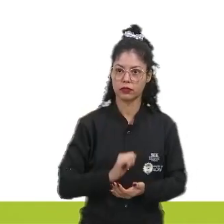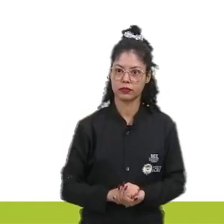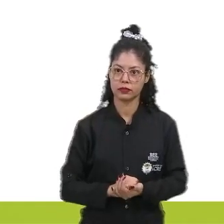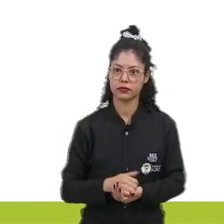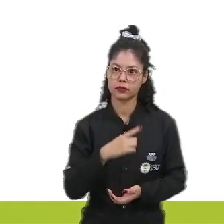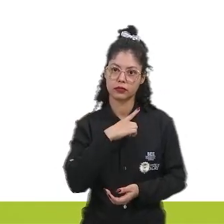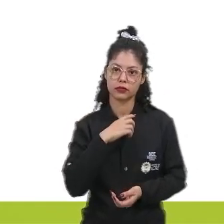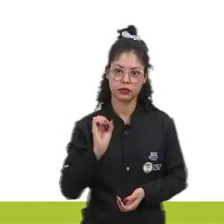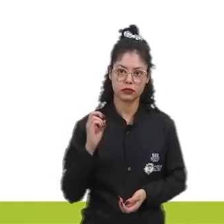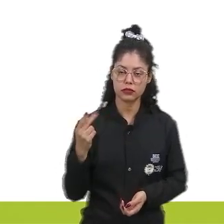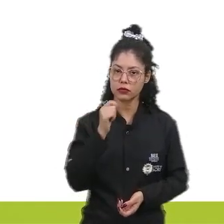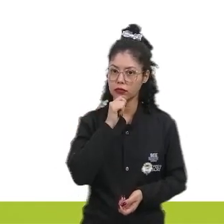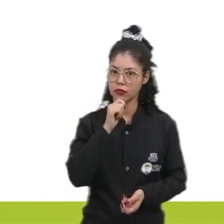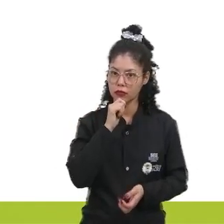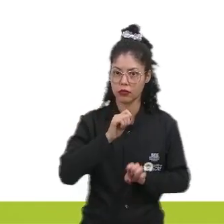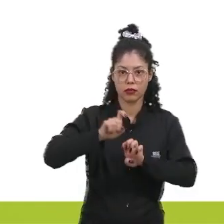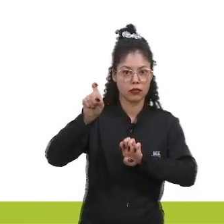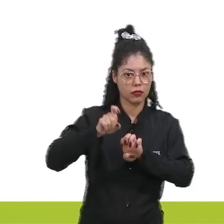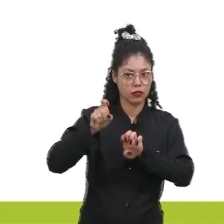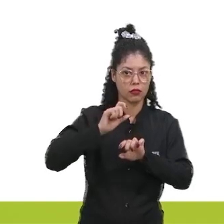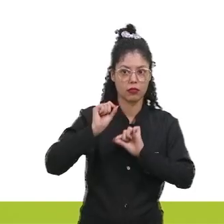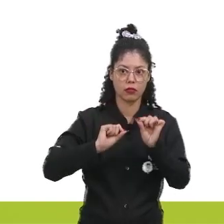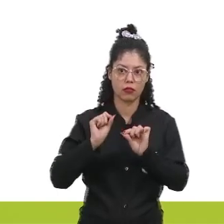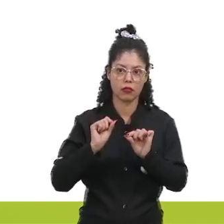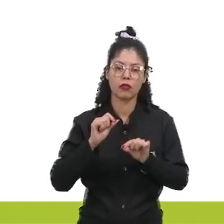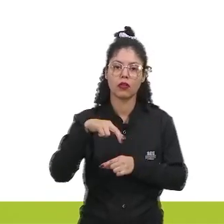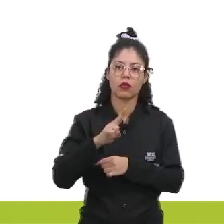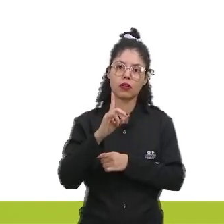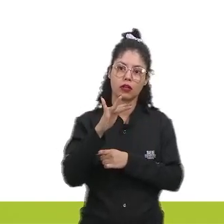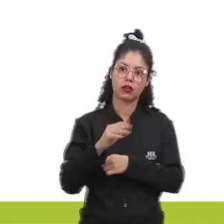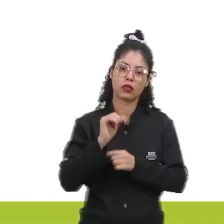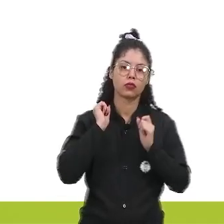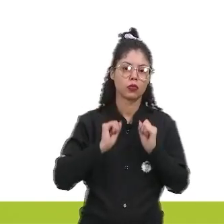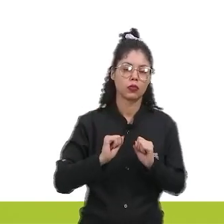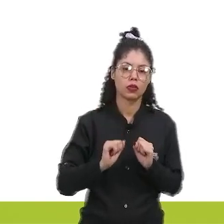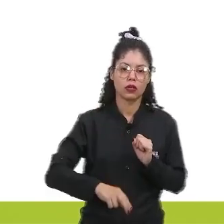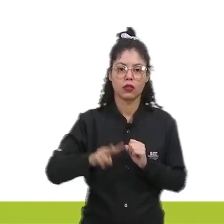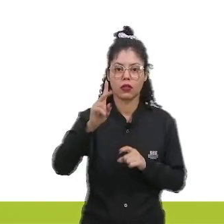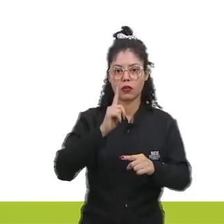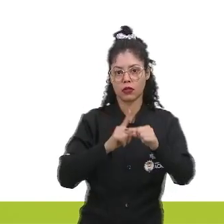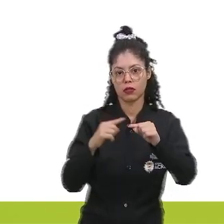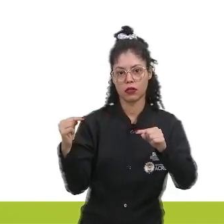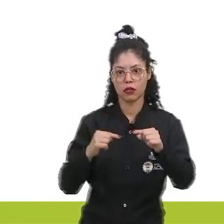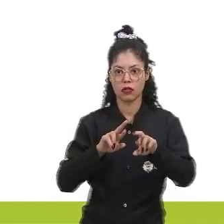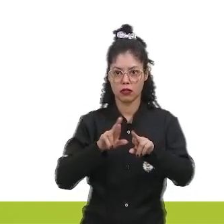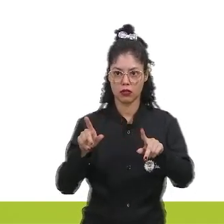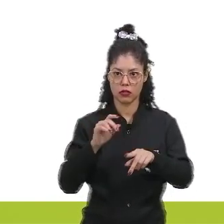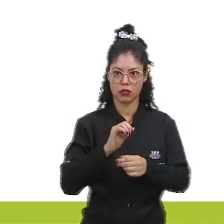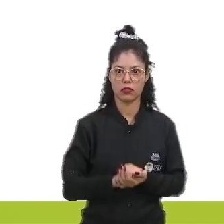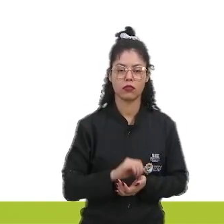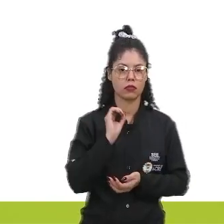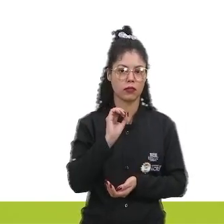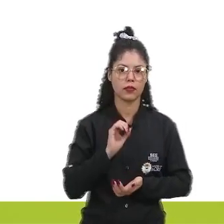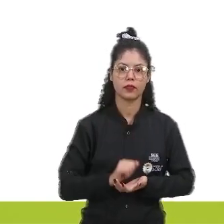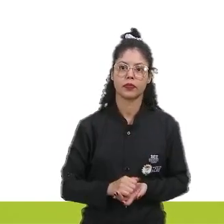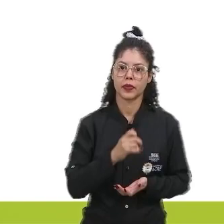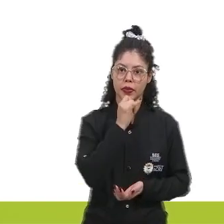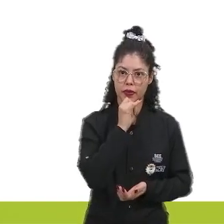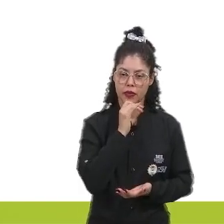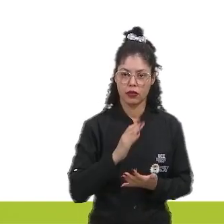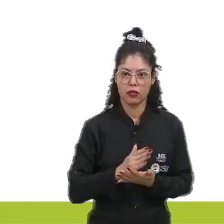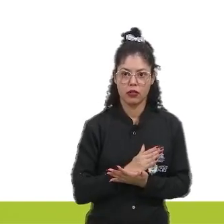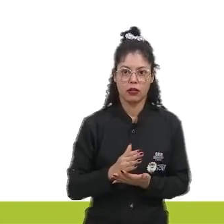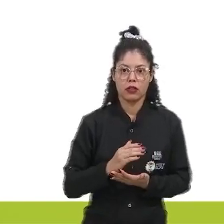seja, o expoente da variável é unitário, ou seja, só pode ser valores positivos ou negativos diferente de zero. A gente tem alguns exemplos